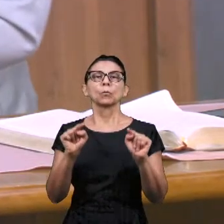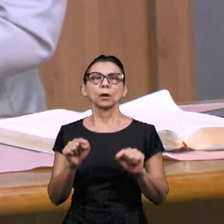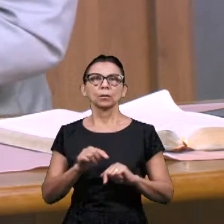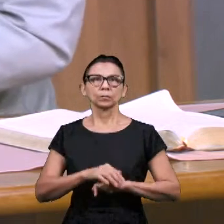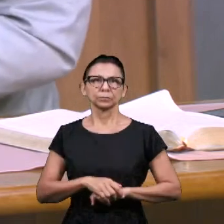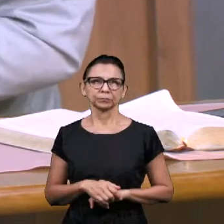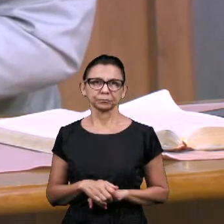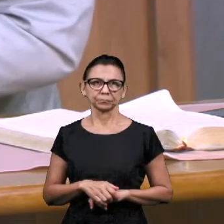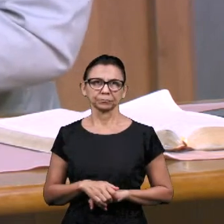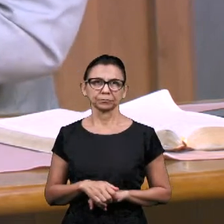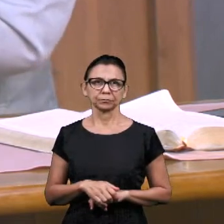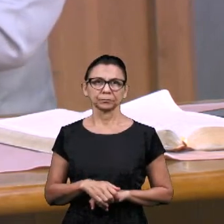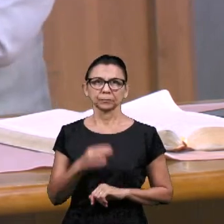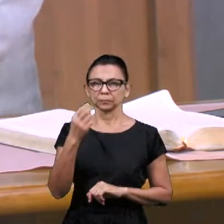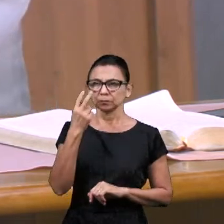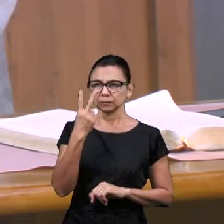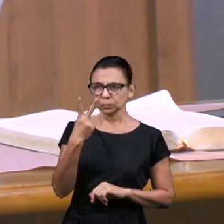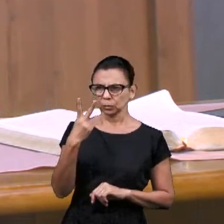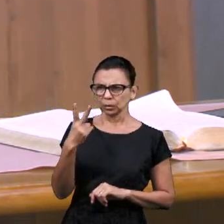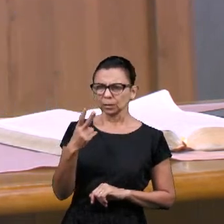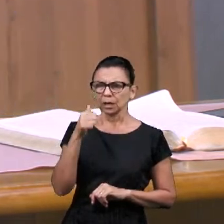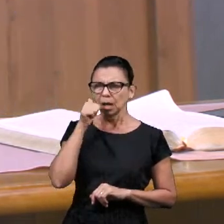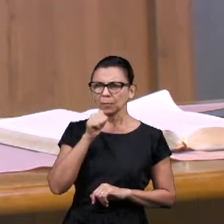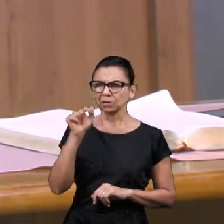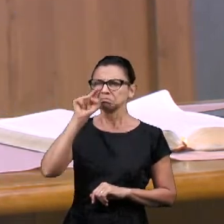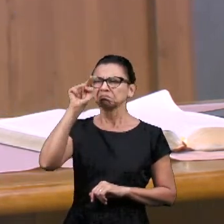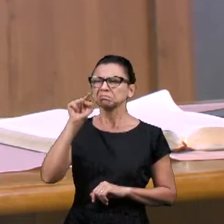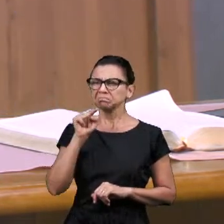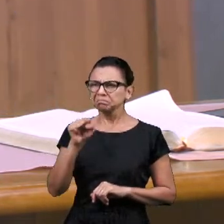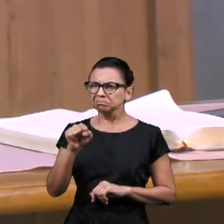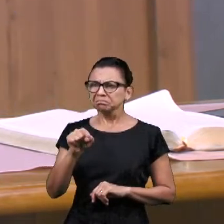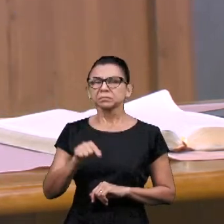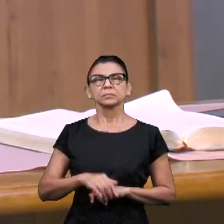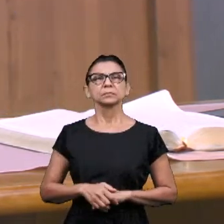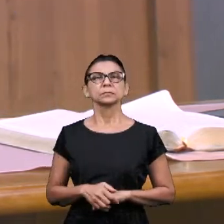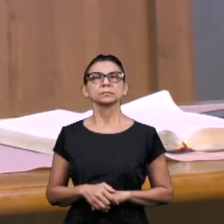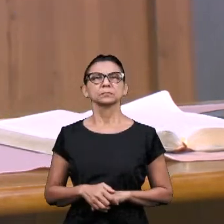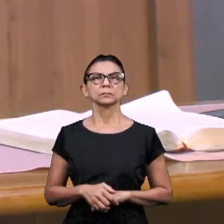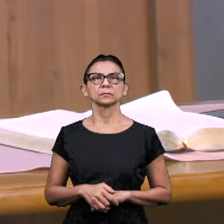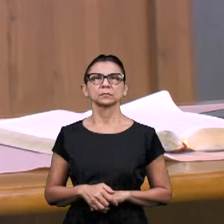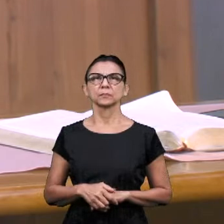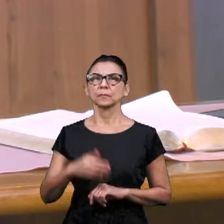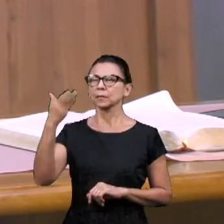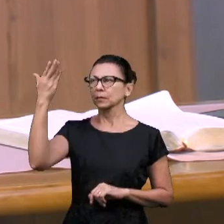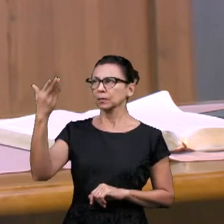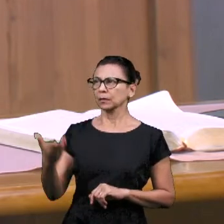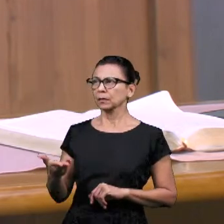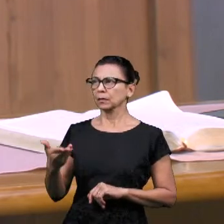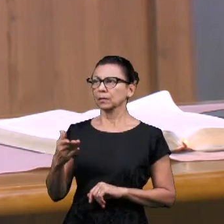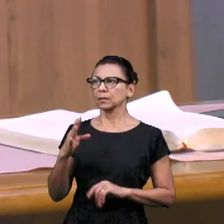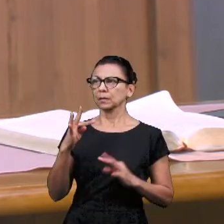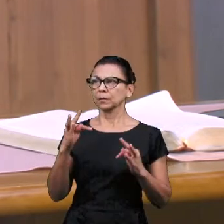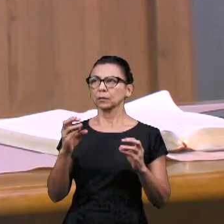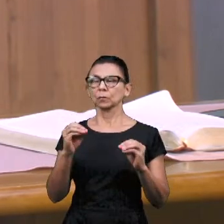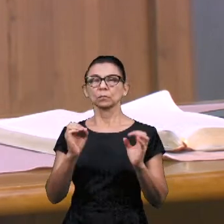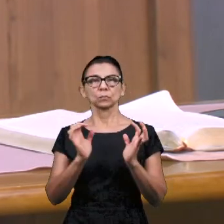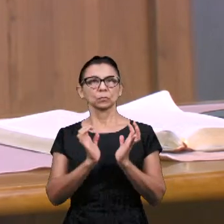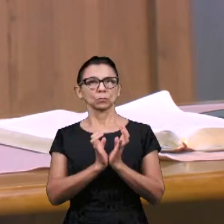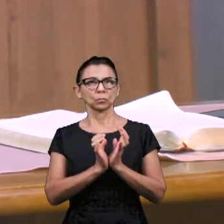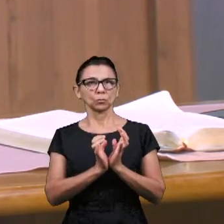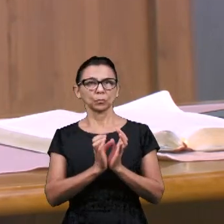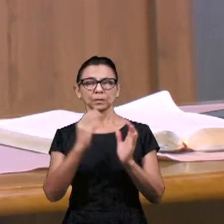é a mulher? Tá? Então você tem aqui, essas perguntas são para todos, onde você vai colocar a